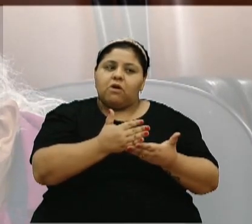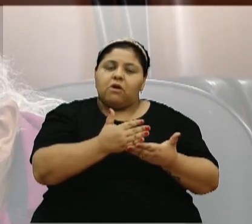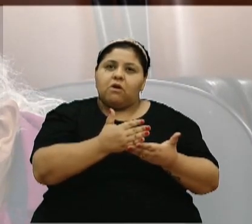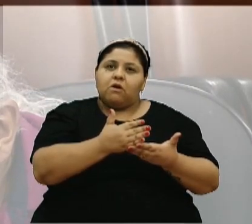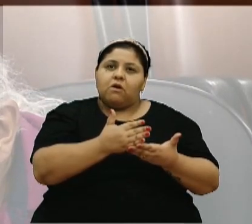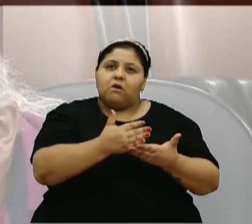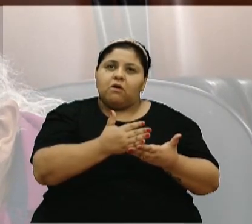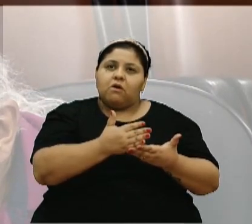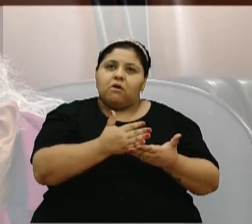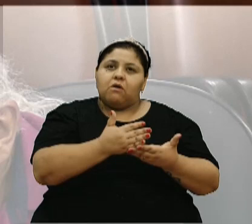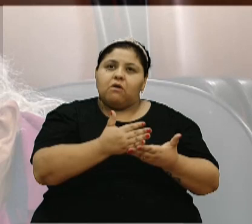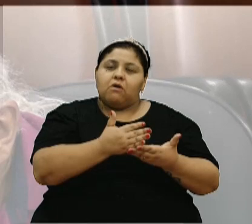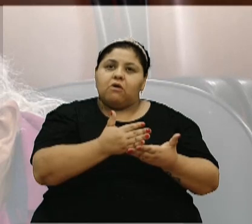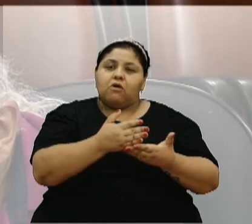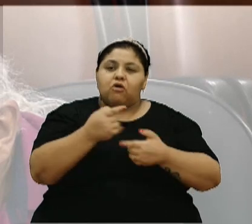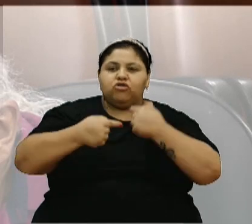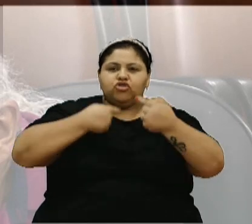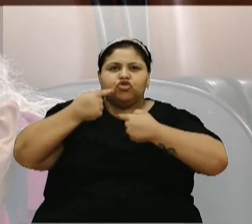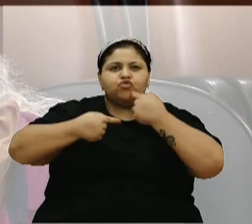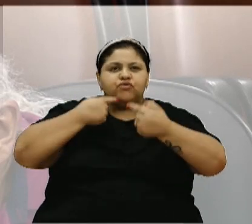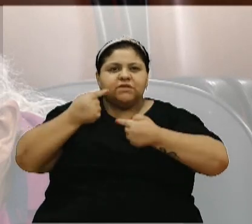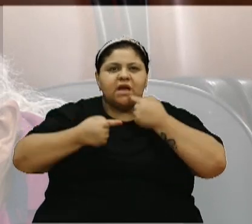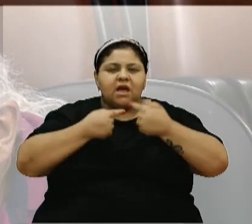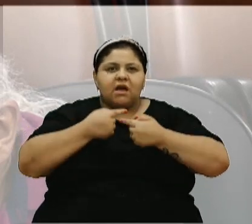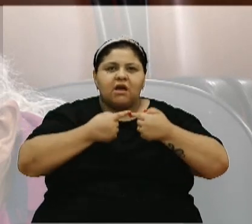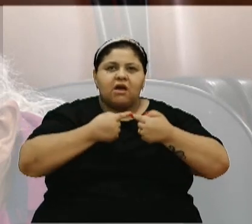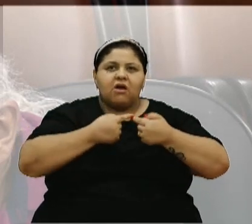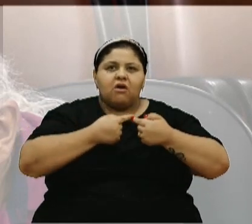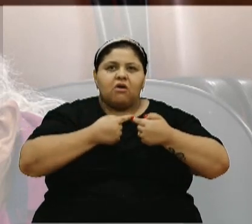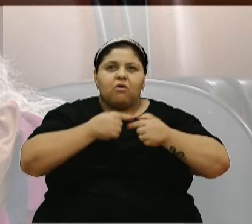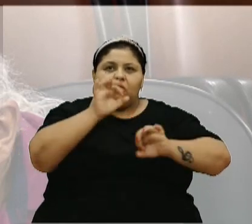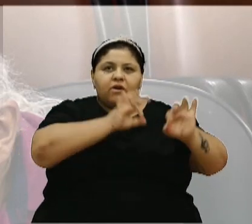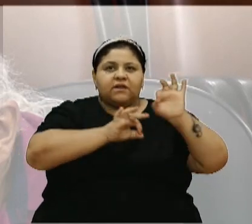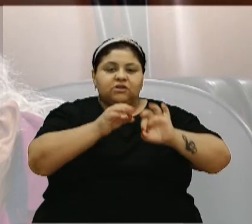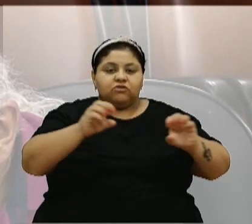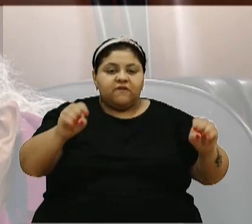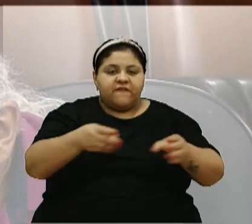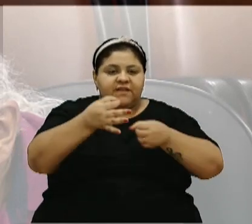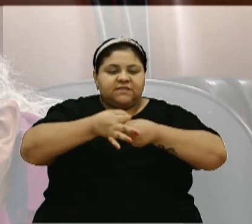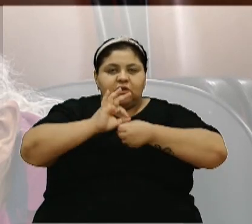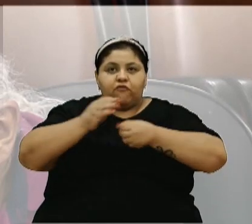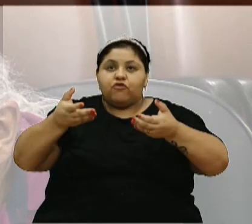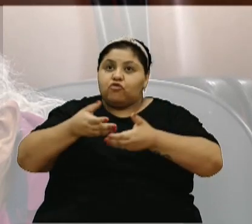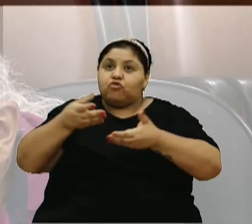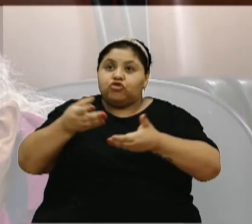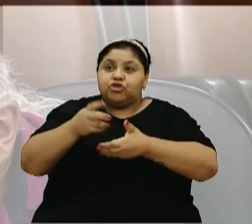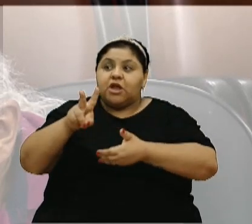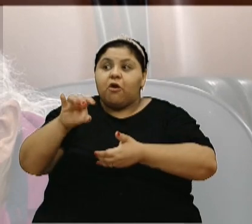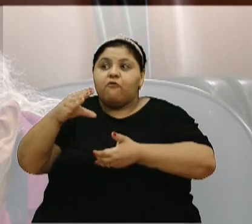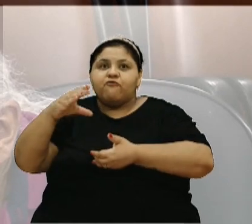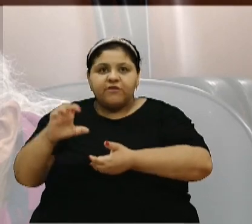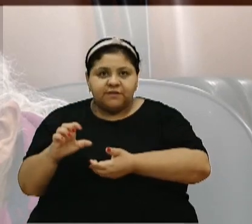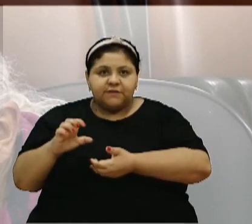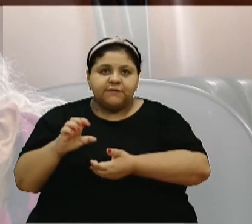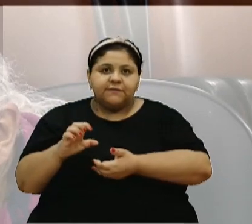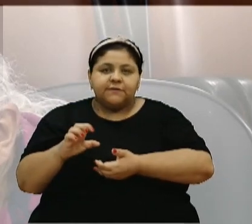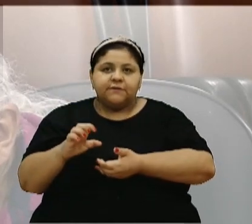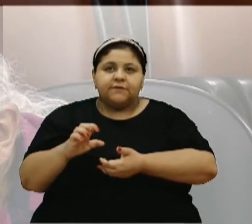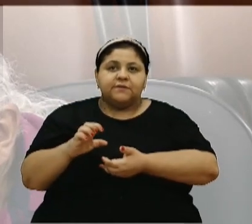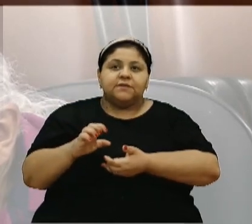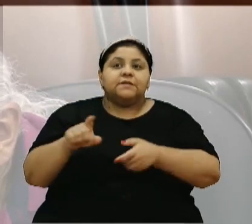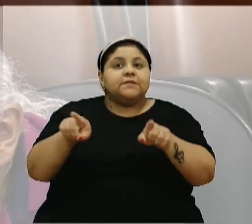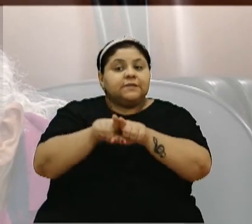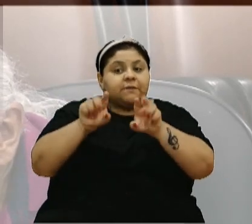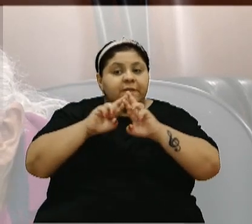o organizador da Festa da Uva, que hoje é o vice dele. Ele metralhava publicamente, inclusive, colegas vereadores, nas reuniões que foram